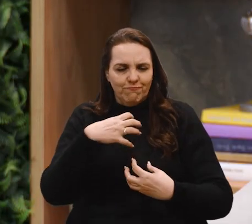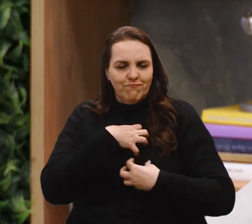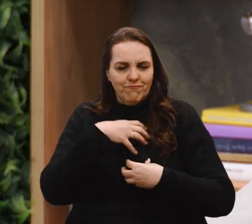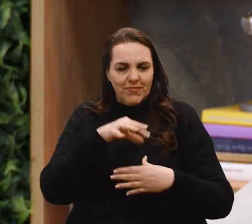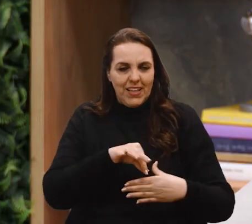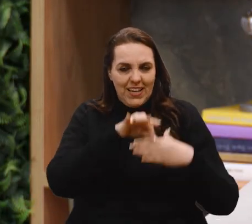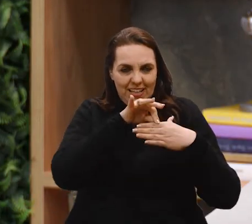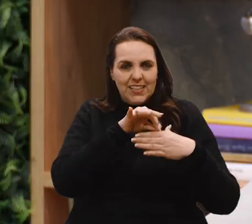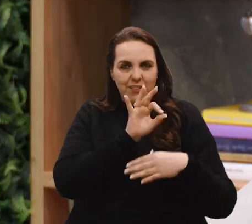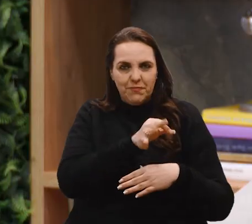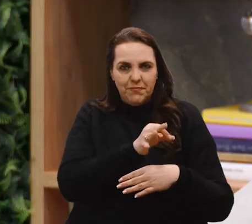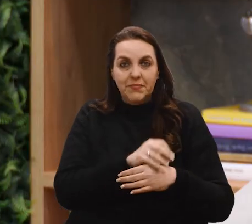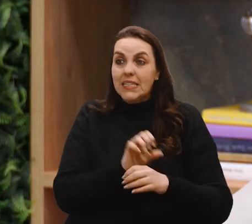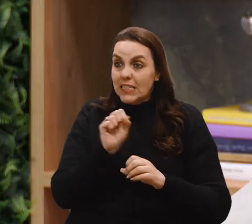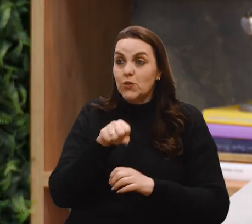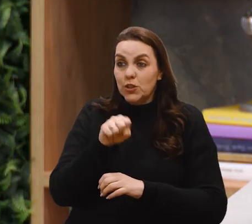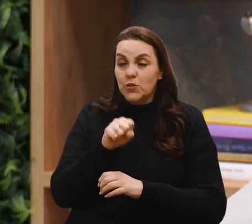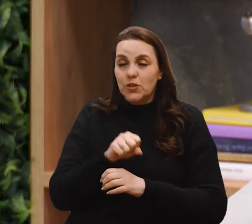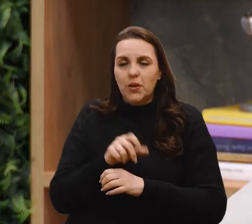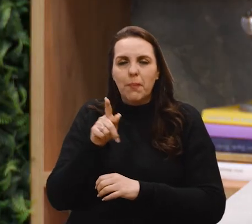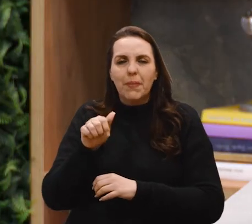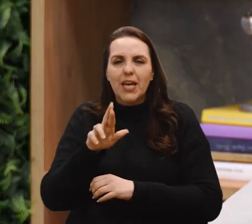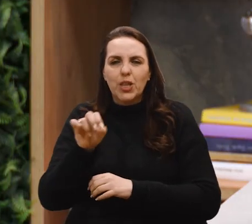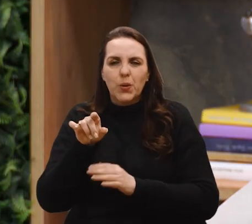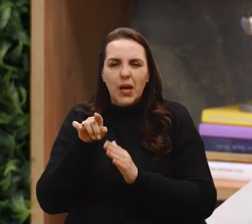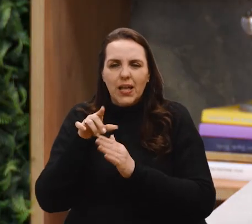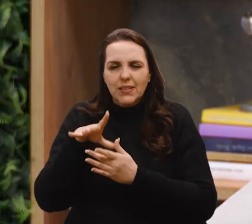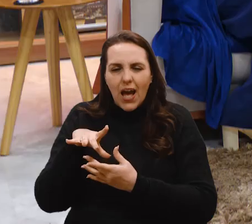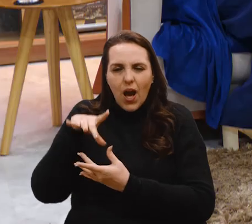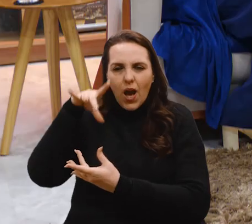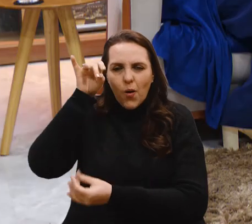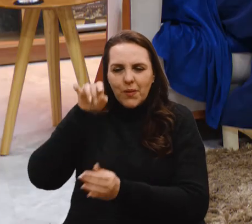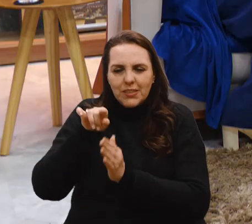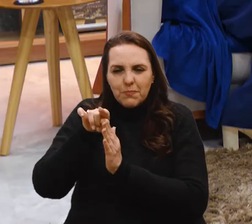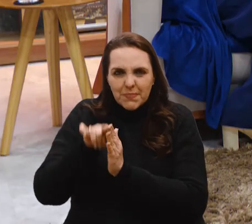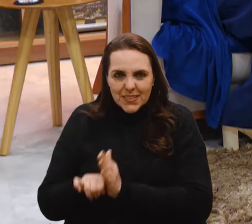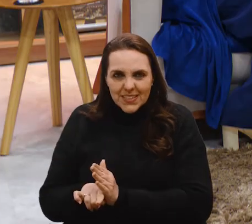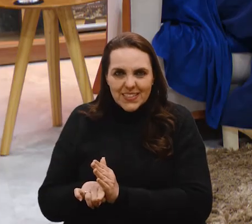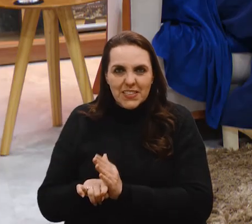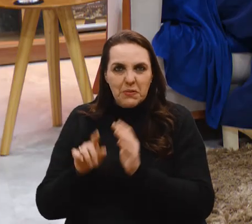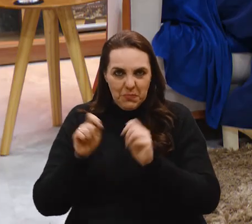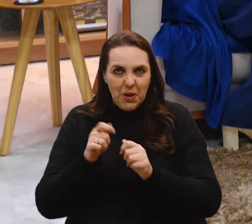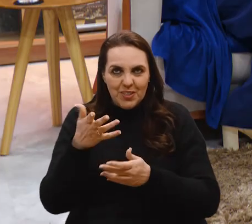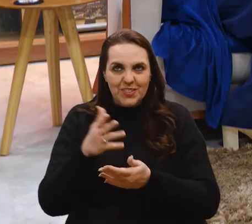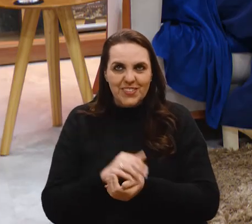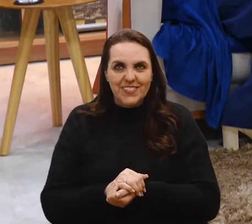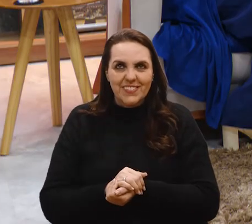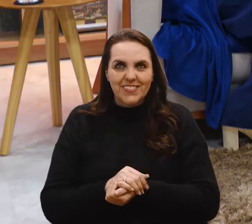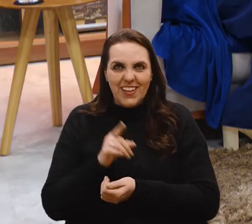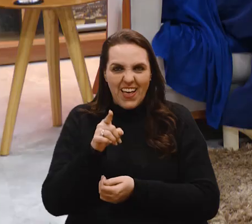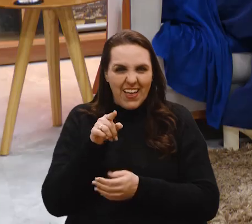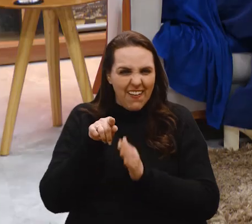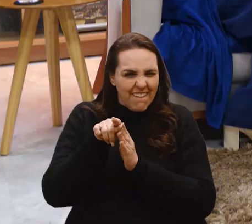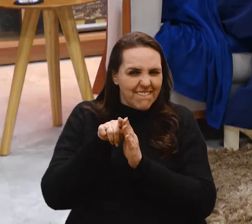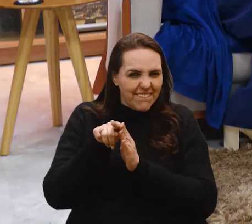eu e sou o líder. Pedro, essa alma pesquisadora. Posso dizer assim, Veri? Olha, ele é uma investigadora, olha.